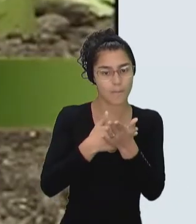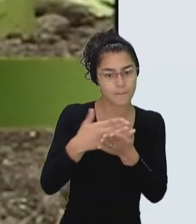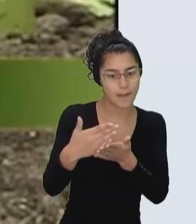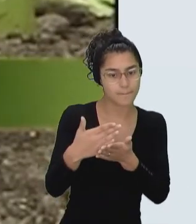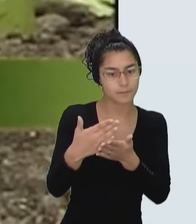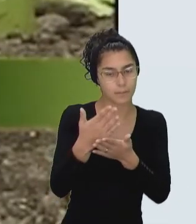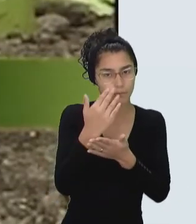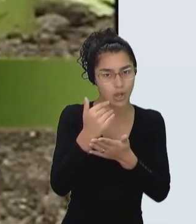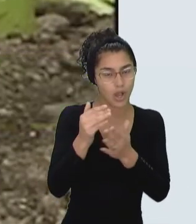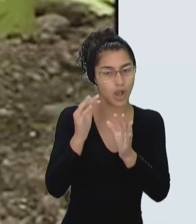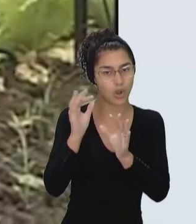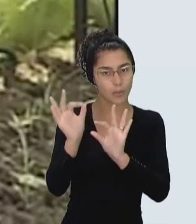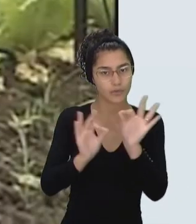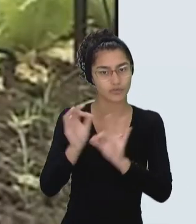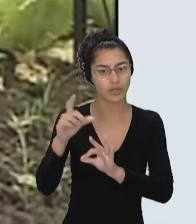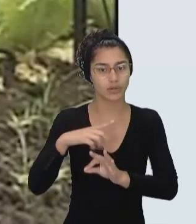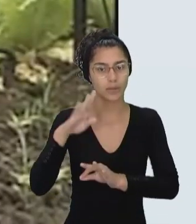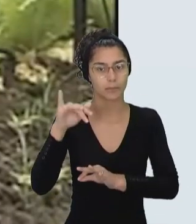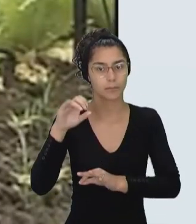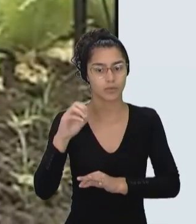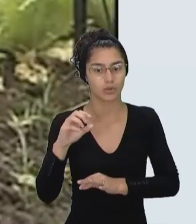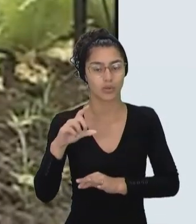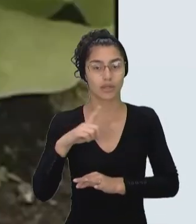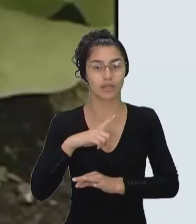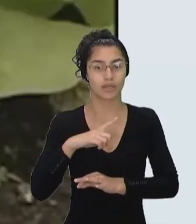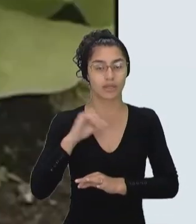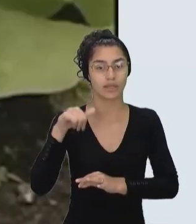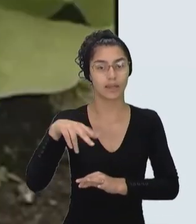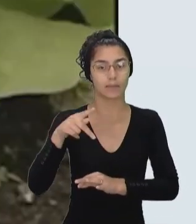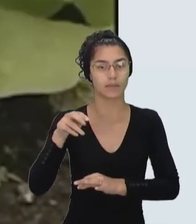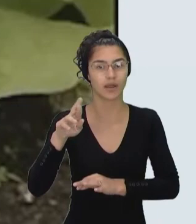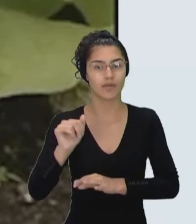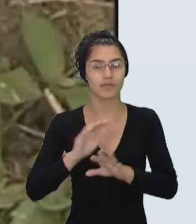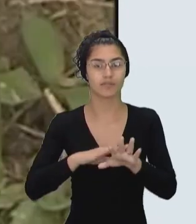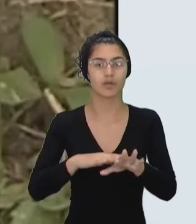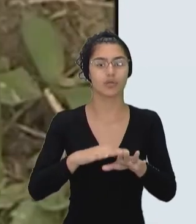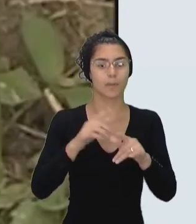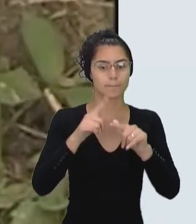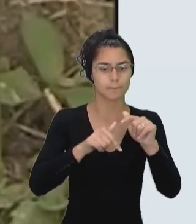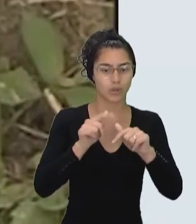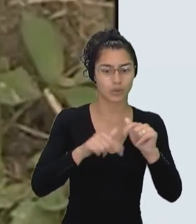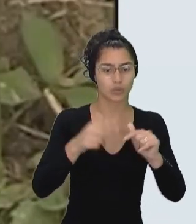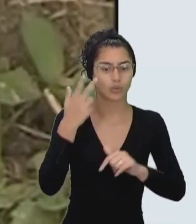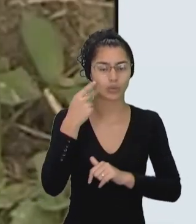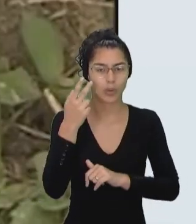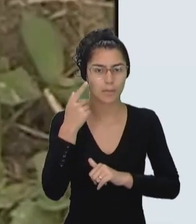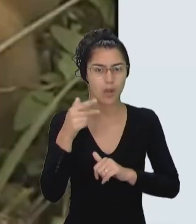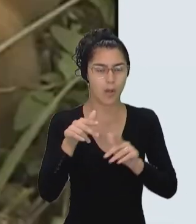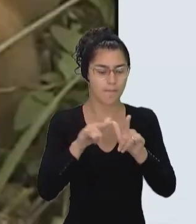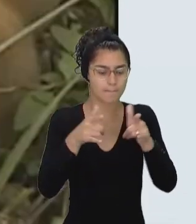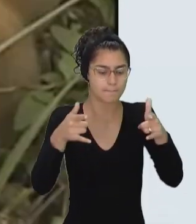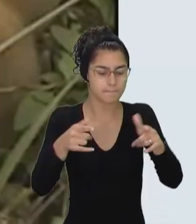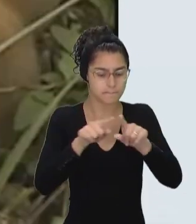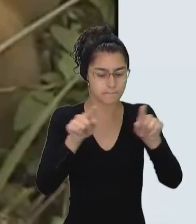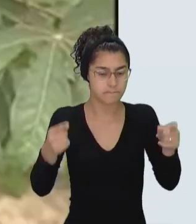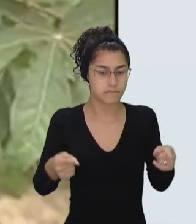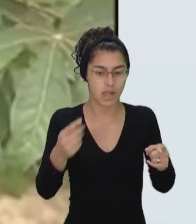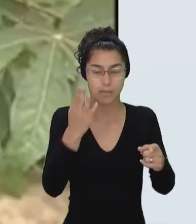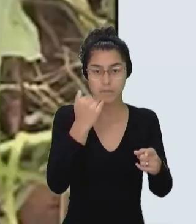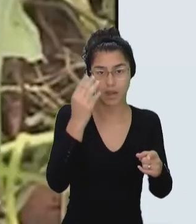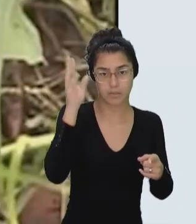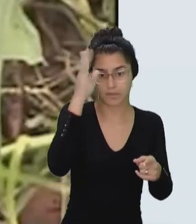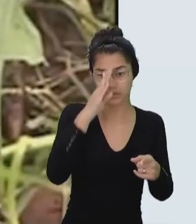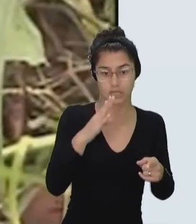um projeto de biofortificação de alimentos da Embrapa faz com que produtos comuns à mesa do brasileiro, como